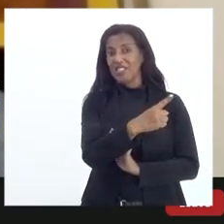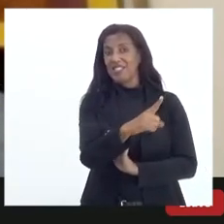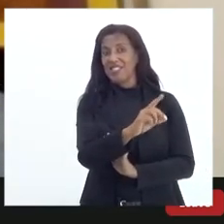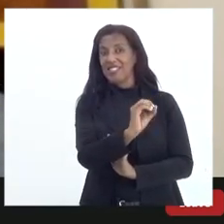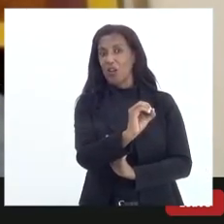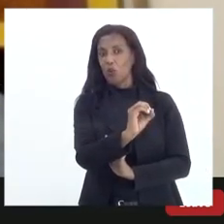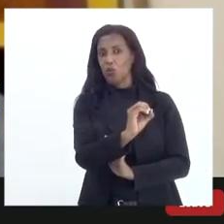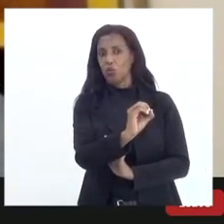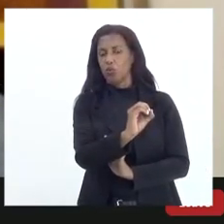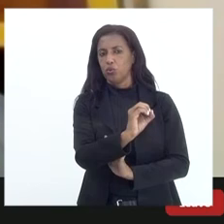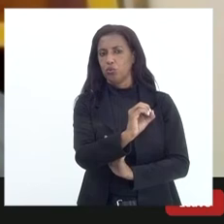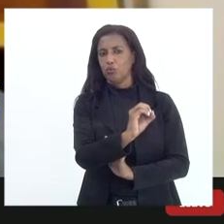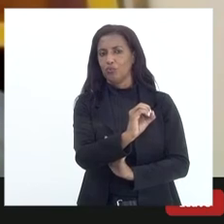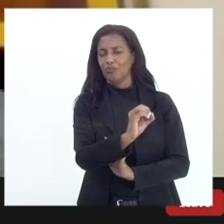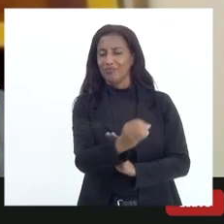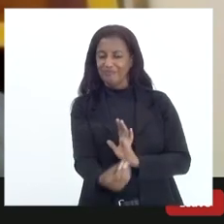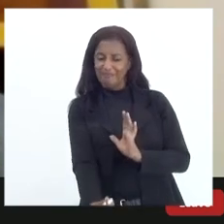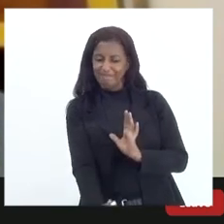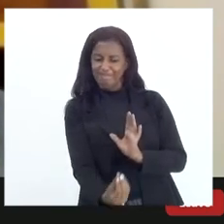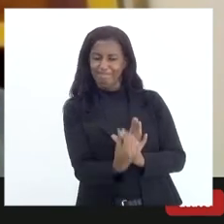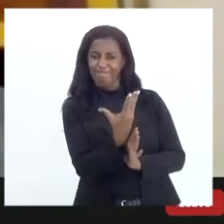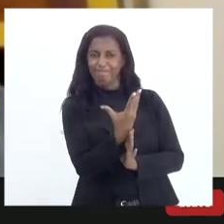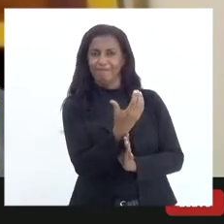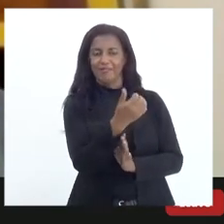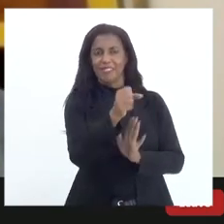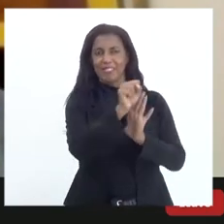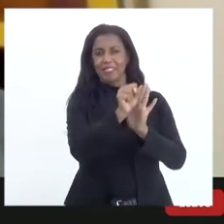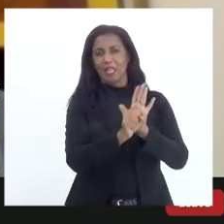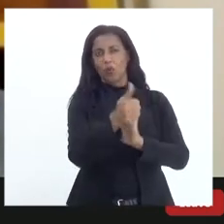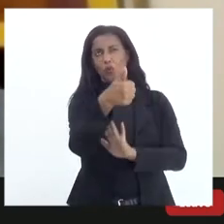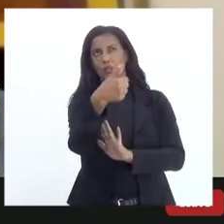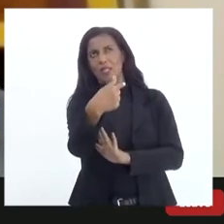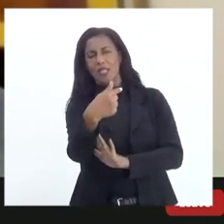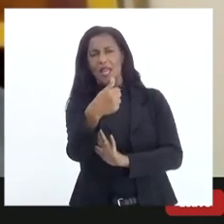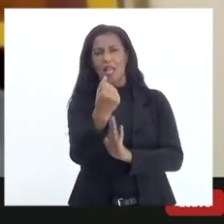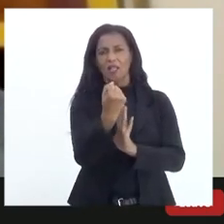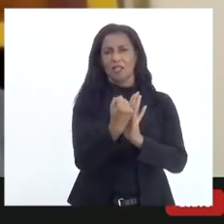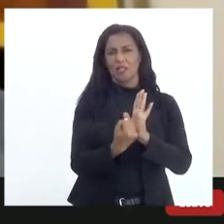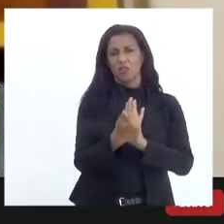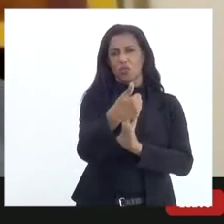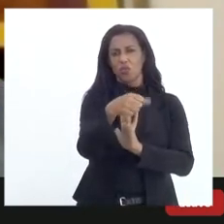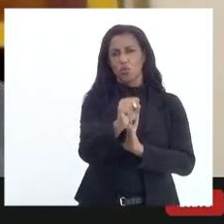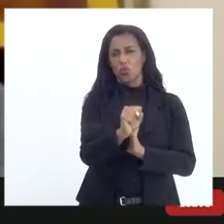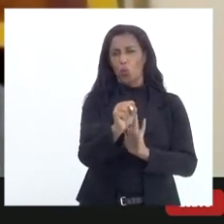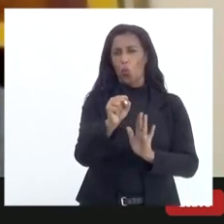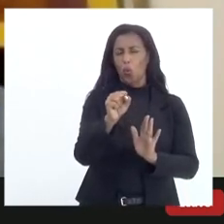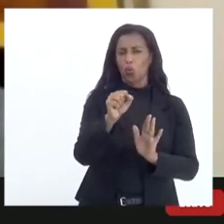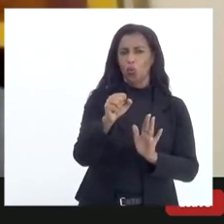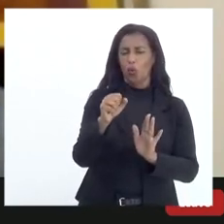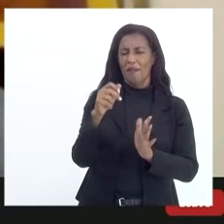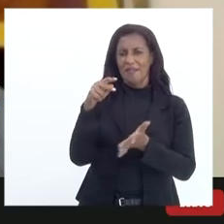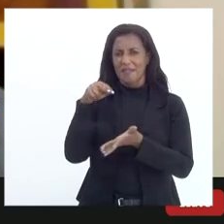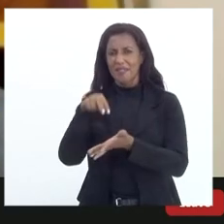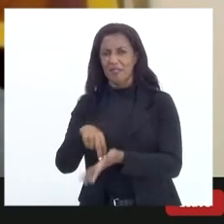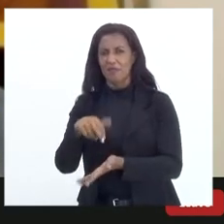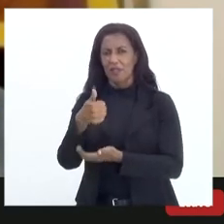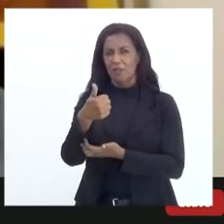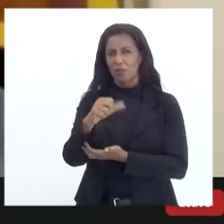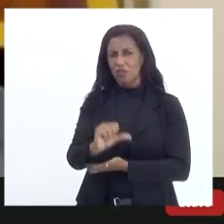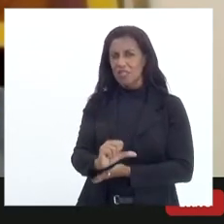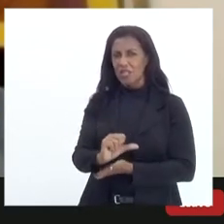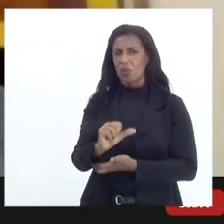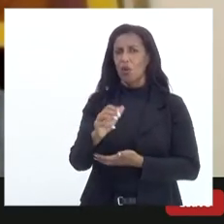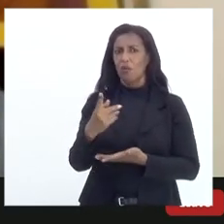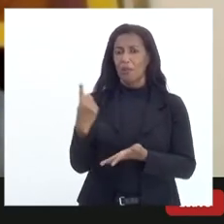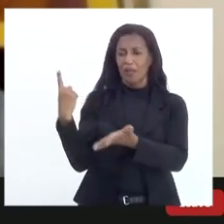O Estado moderno nasce, né? Século XVII, século XVIII, né? Se consolida ali no XIX, mas contra um acordo